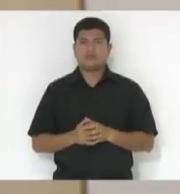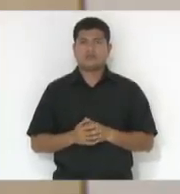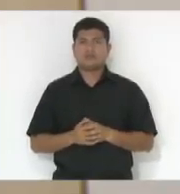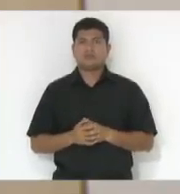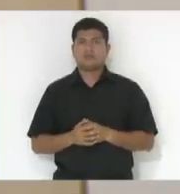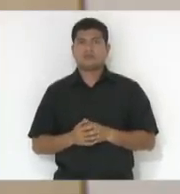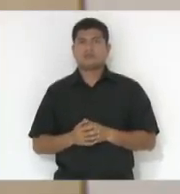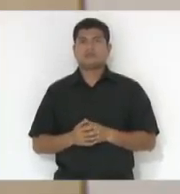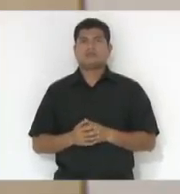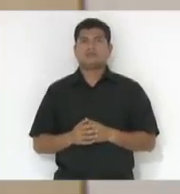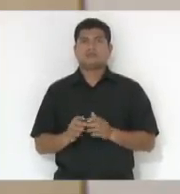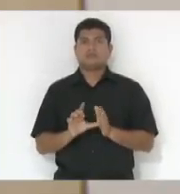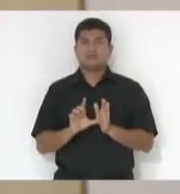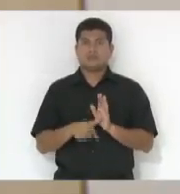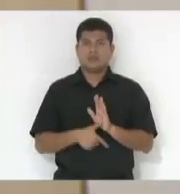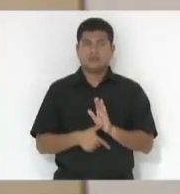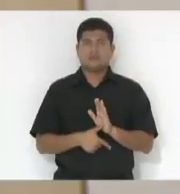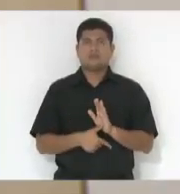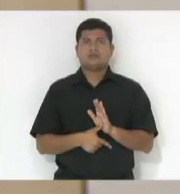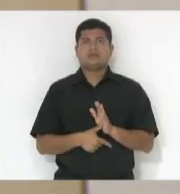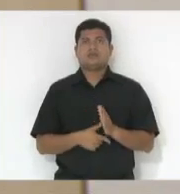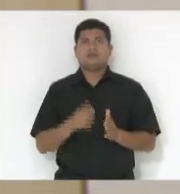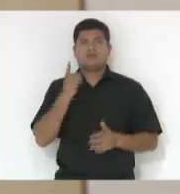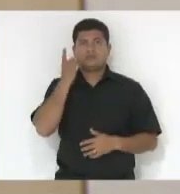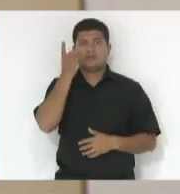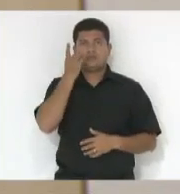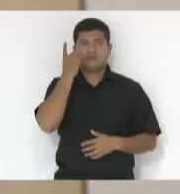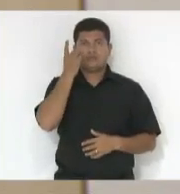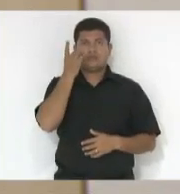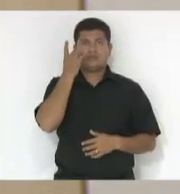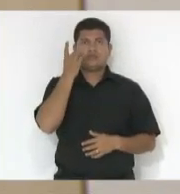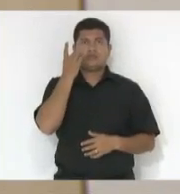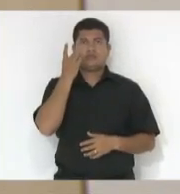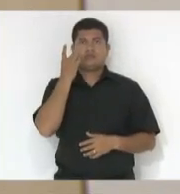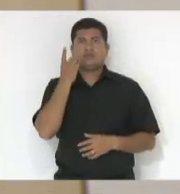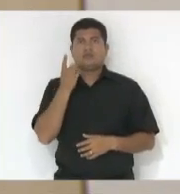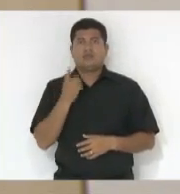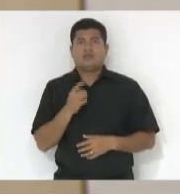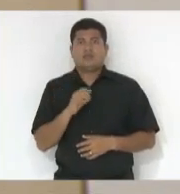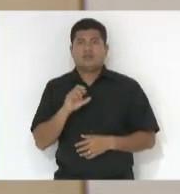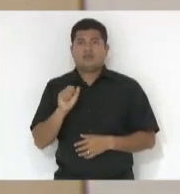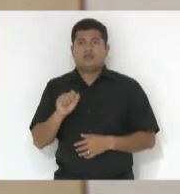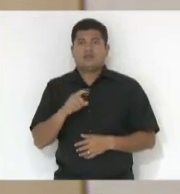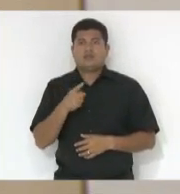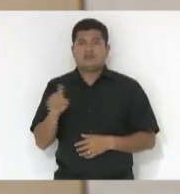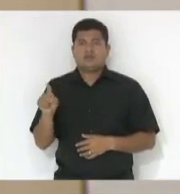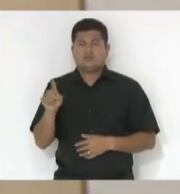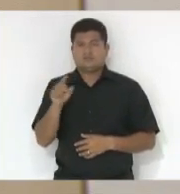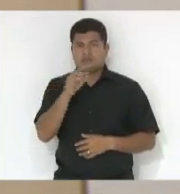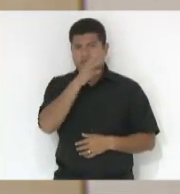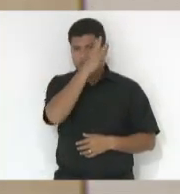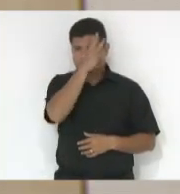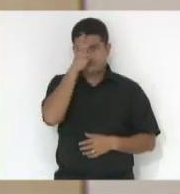Próximo orador inscrito, deputado da cidade de São Lugero, deputado Vonei Weber.